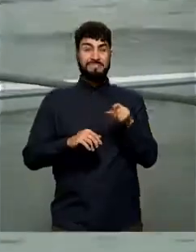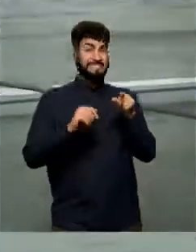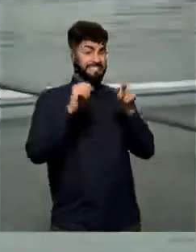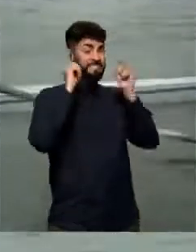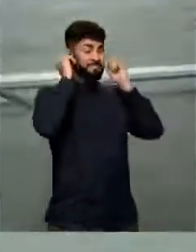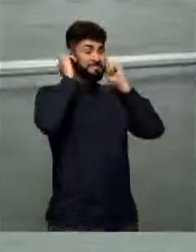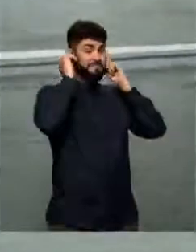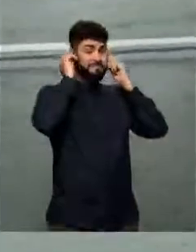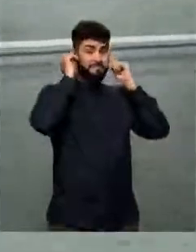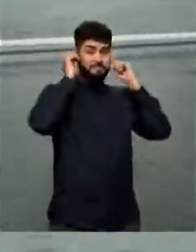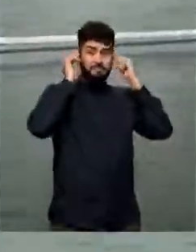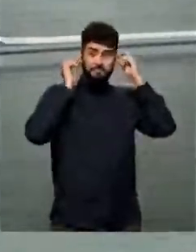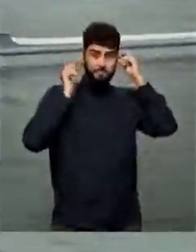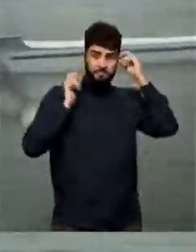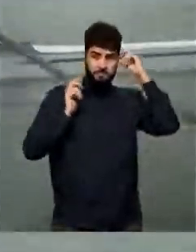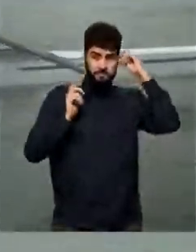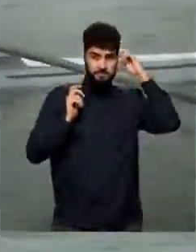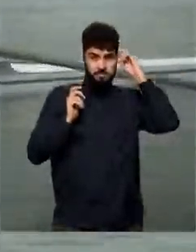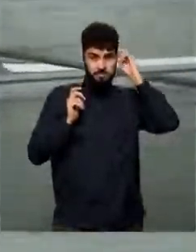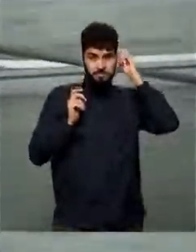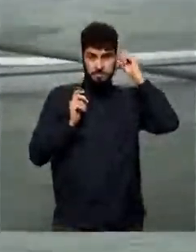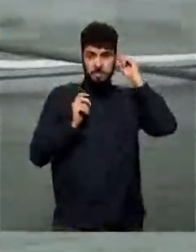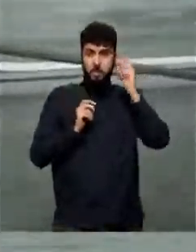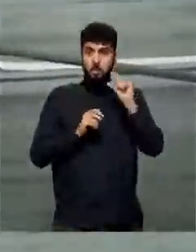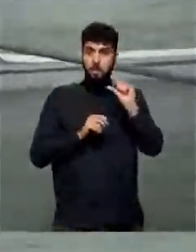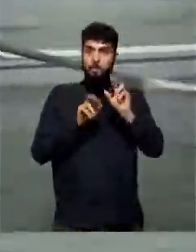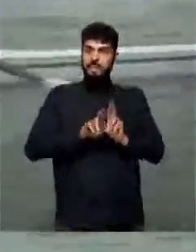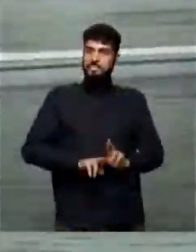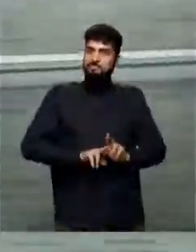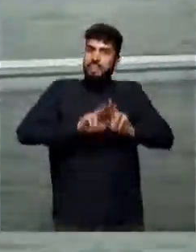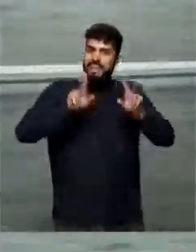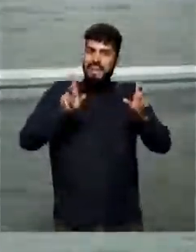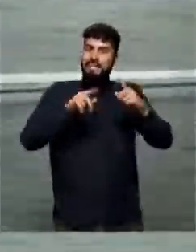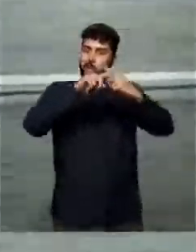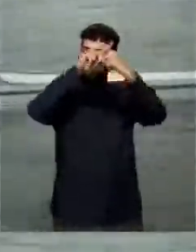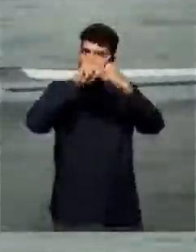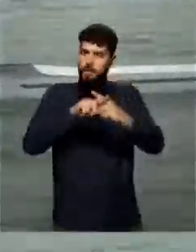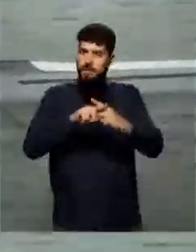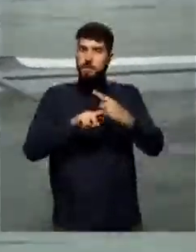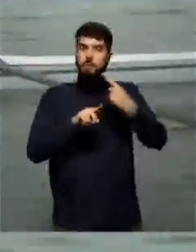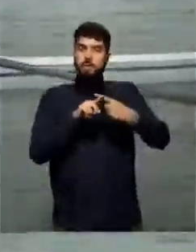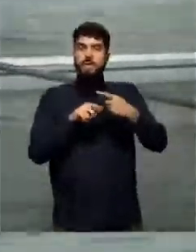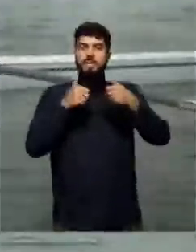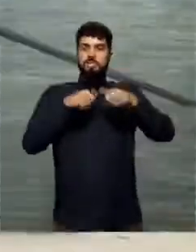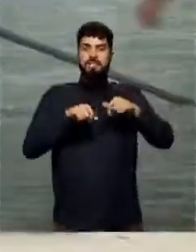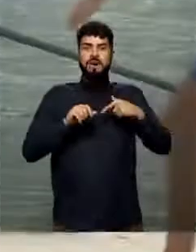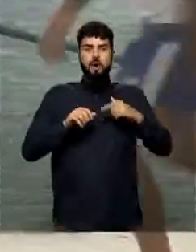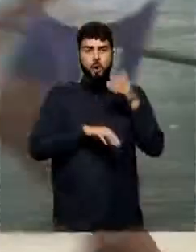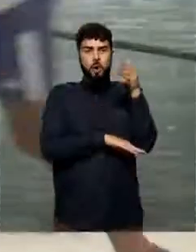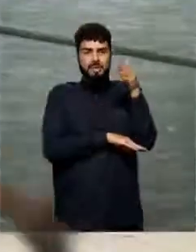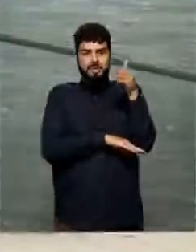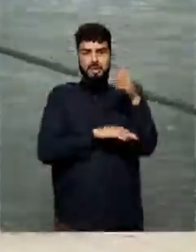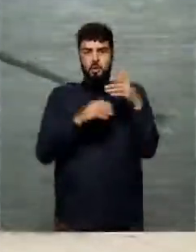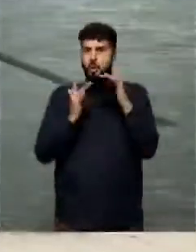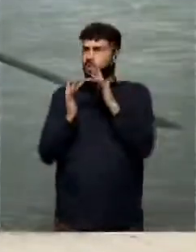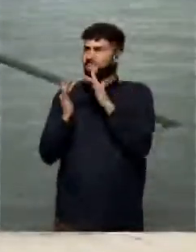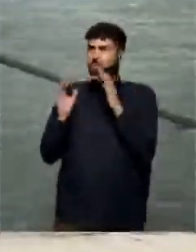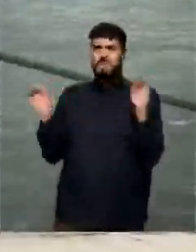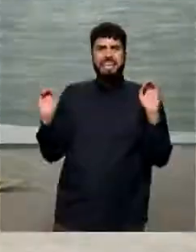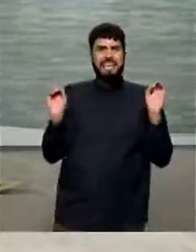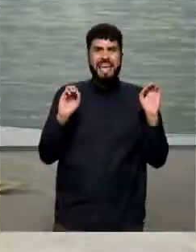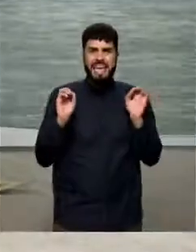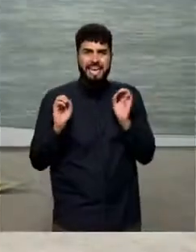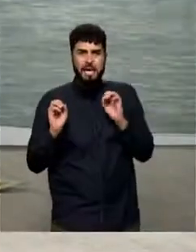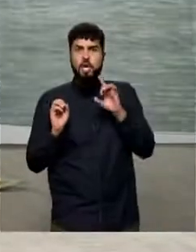foi um pouco diferente dos demais né que a gente ficou em uma bolha no hotel e a gente só